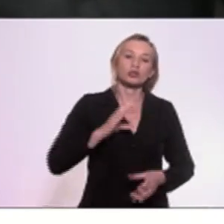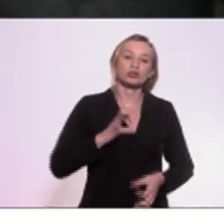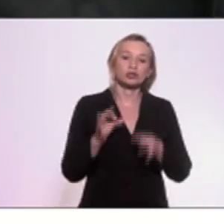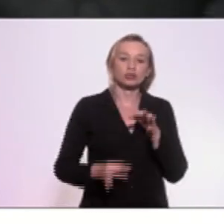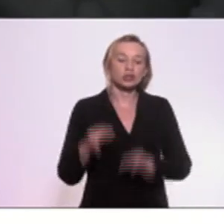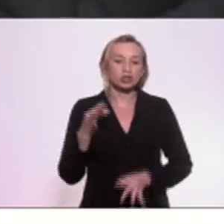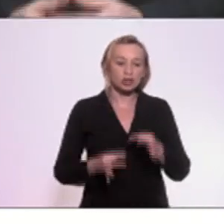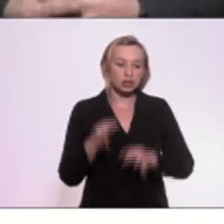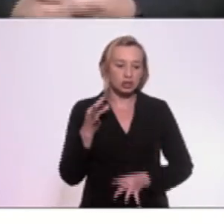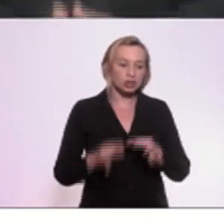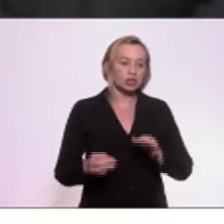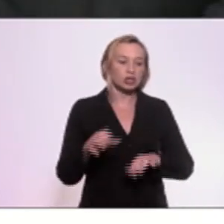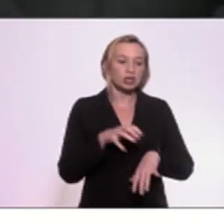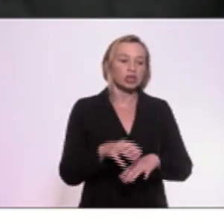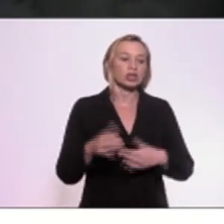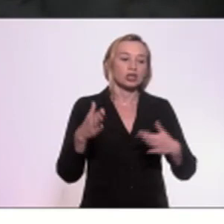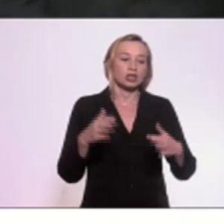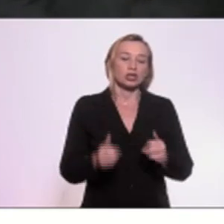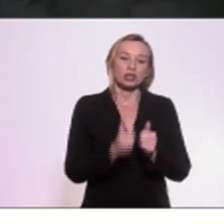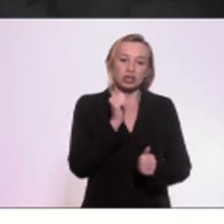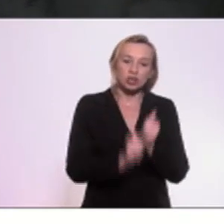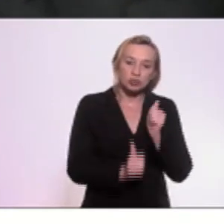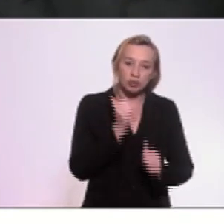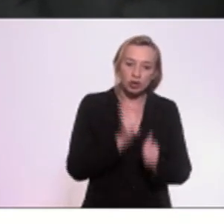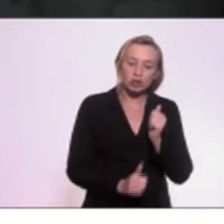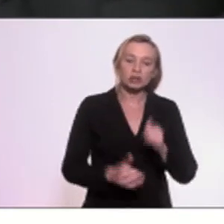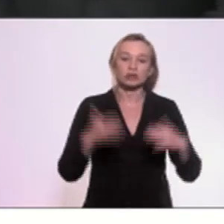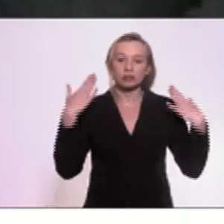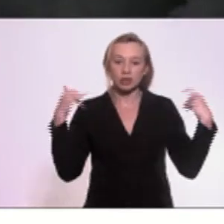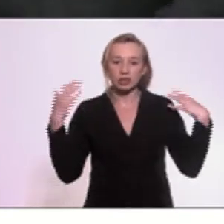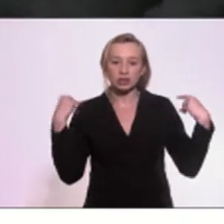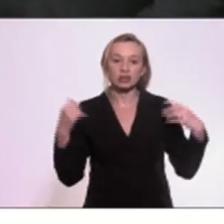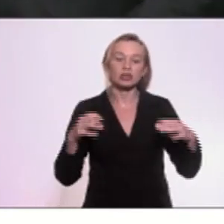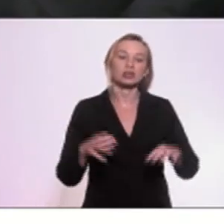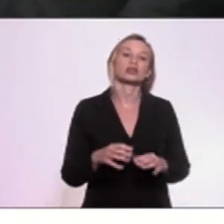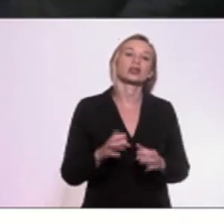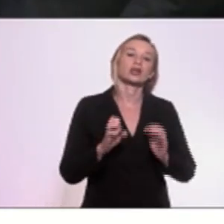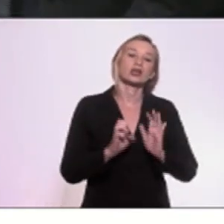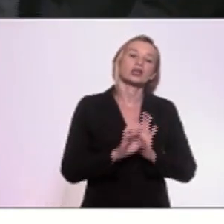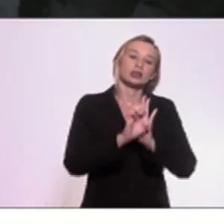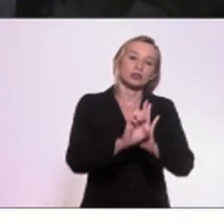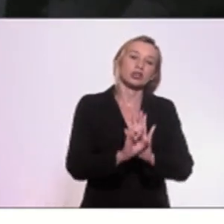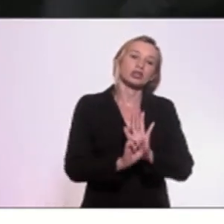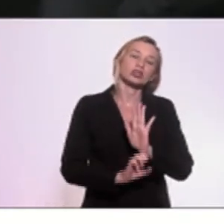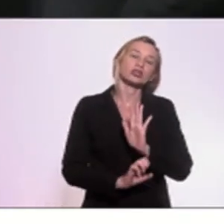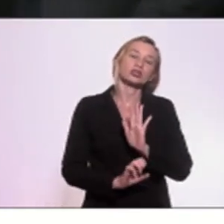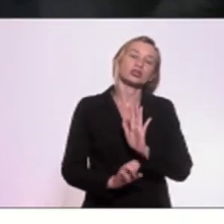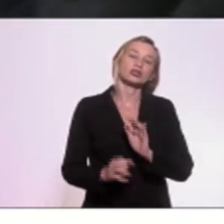educação, de esporte e lazer, de orçamento, finanças, fiscalização financeira e controle, as emendas de plenário.